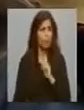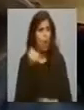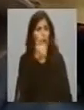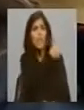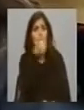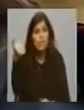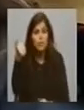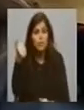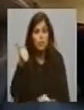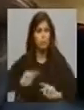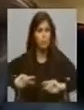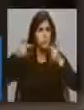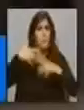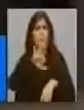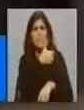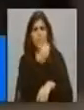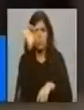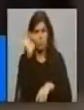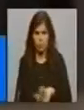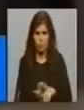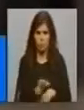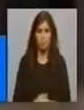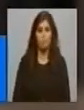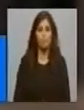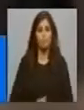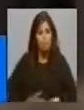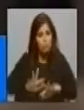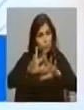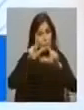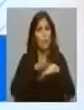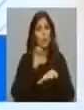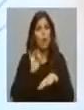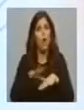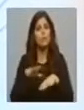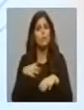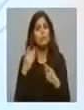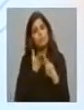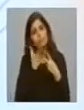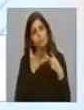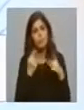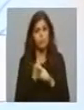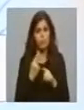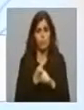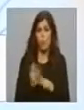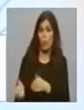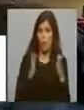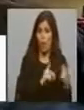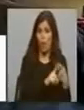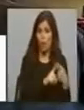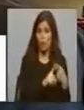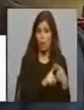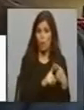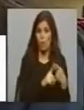facto, um aumento de mais de 50%. Um crescimento fruto de vários fatores. Por um lado, tem a ver com o